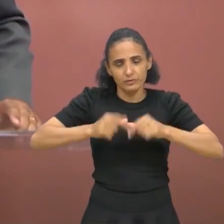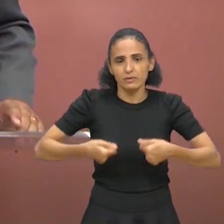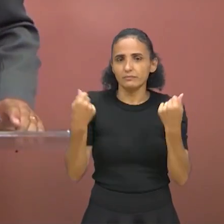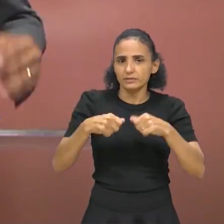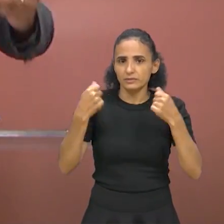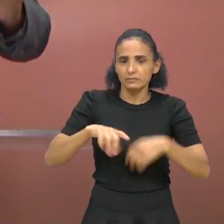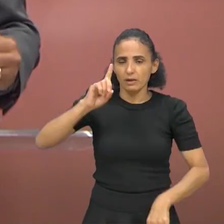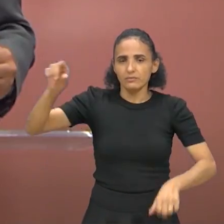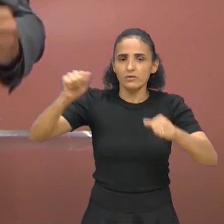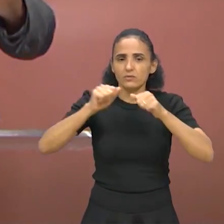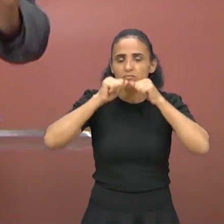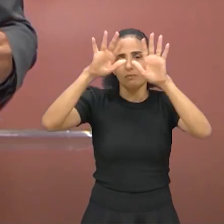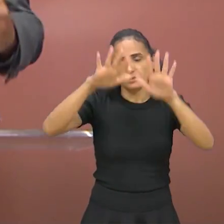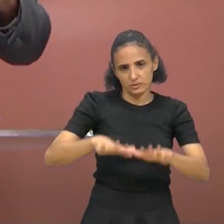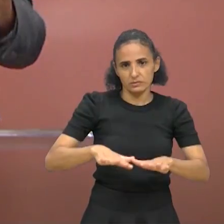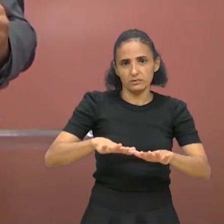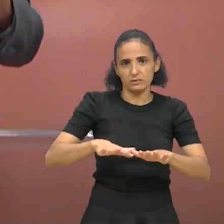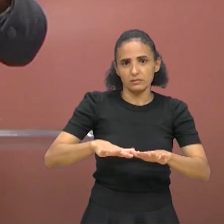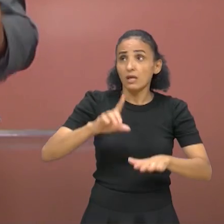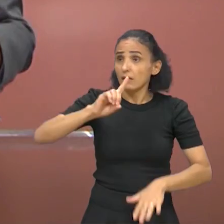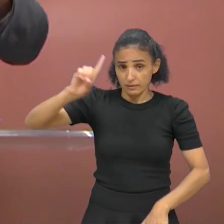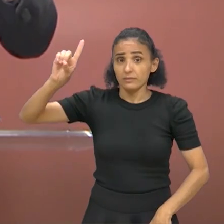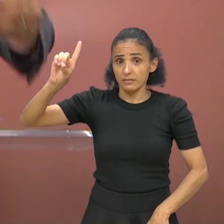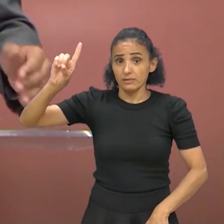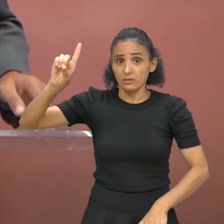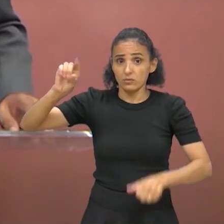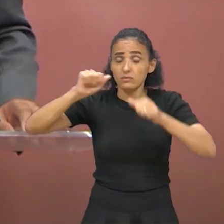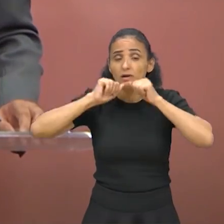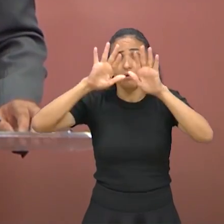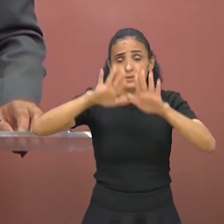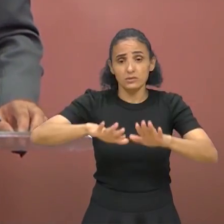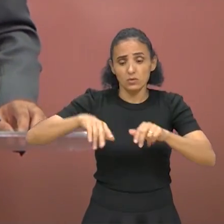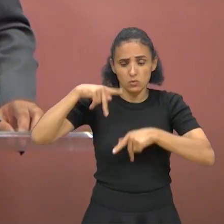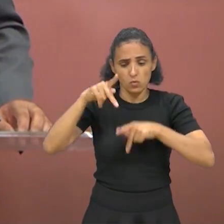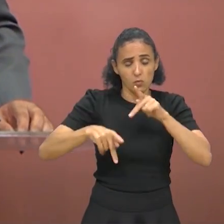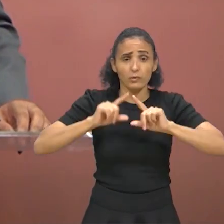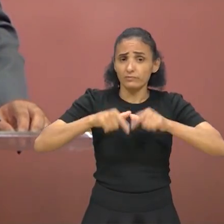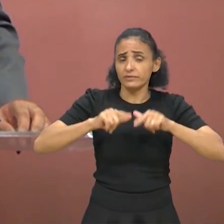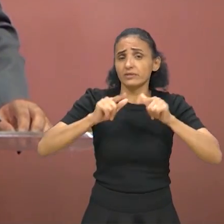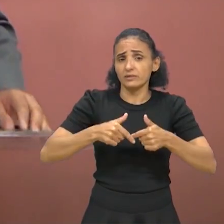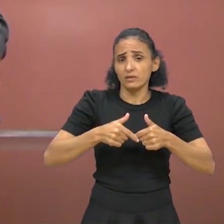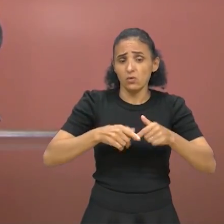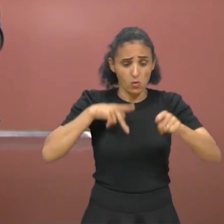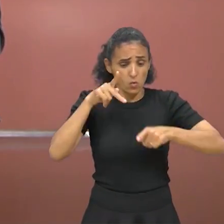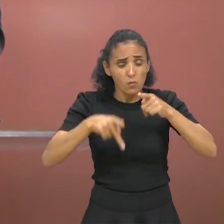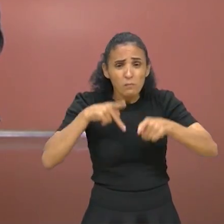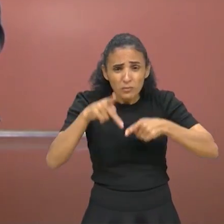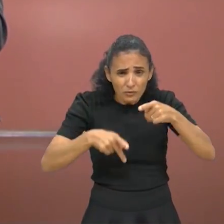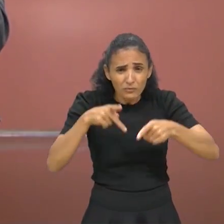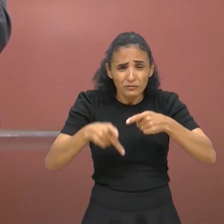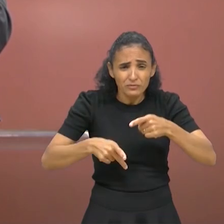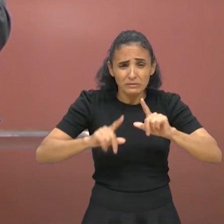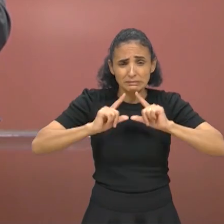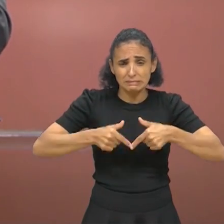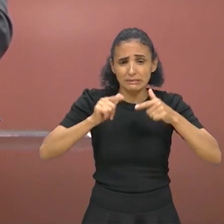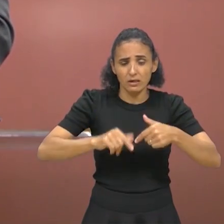alimentasse. Ora, Deus não havia perdido o seu povo de vista, eles haviam apenas sido colocados num caminho